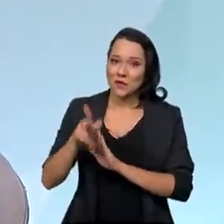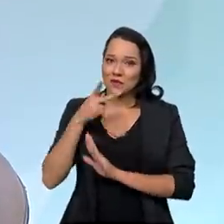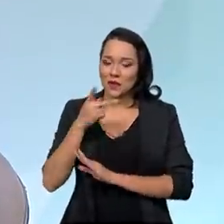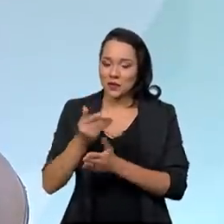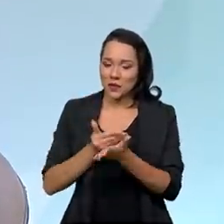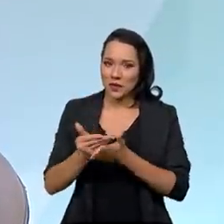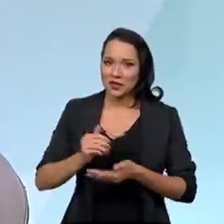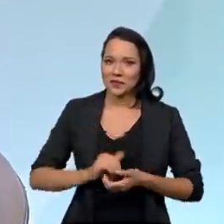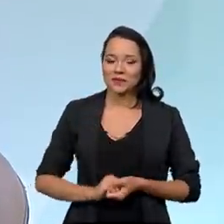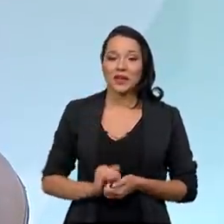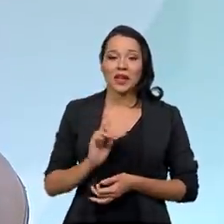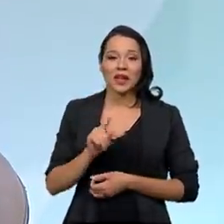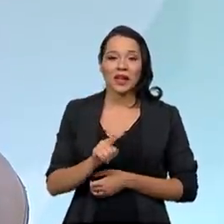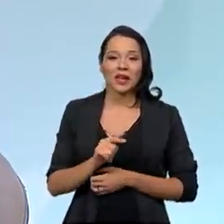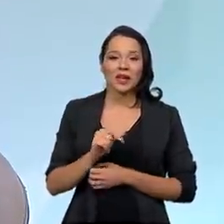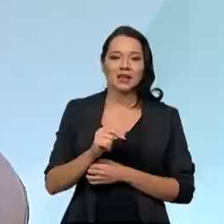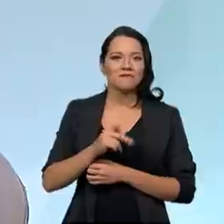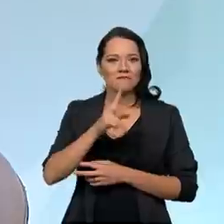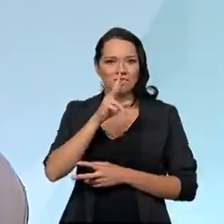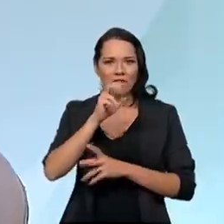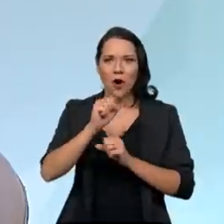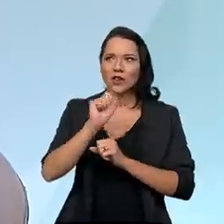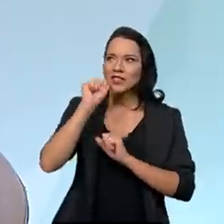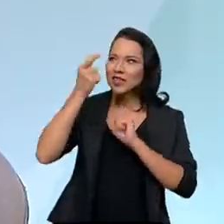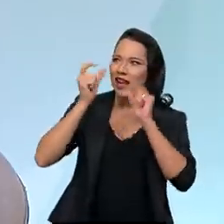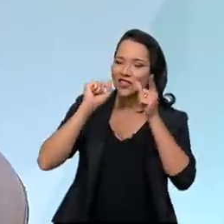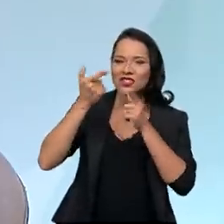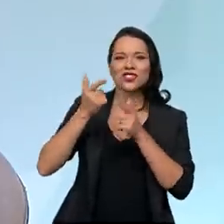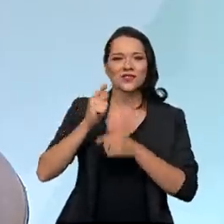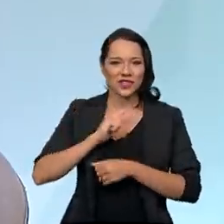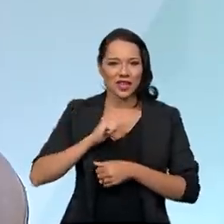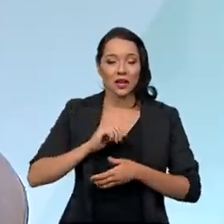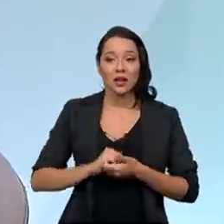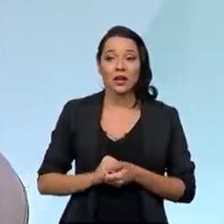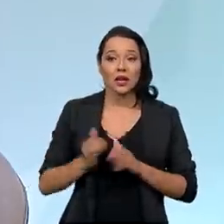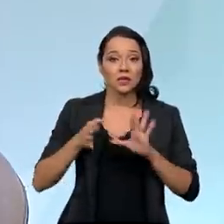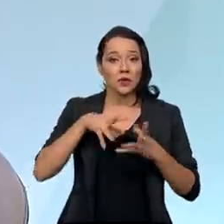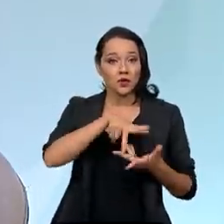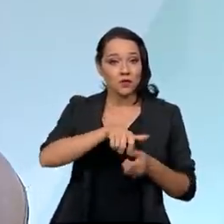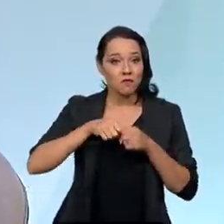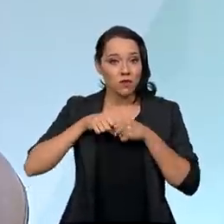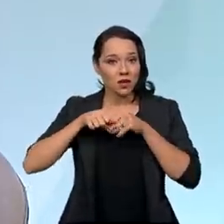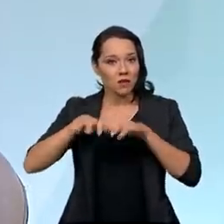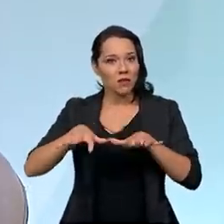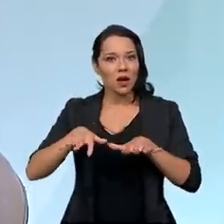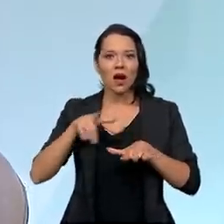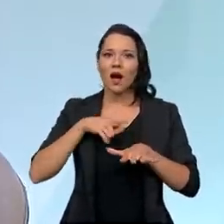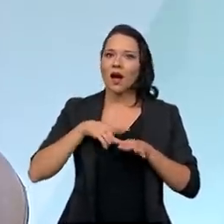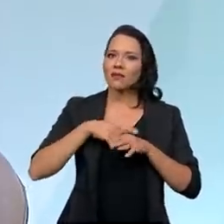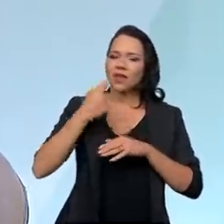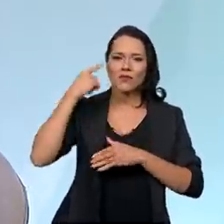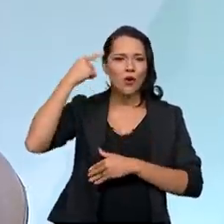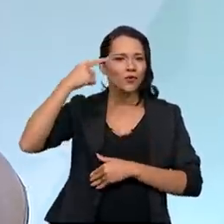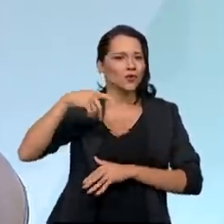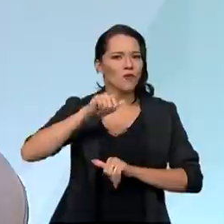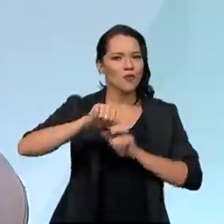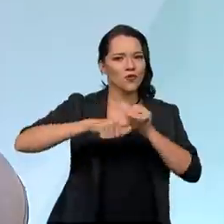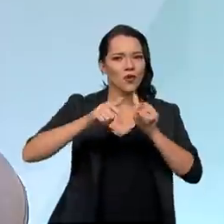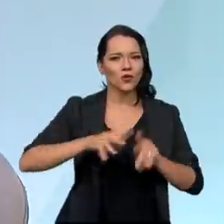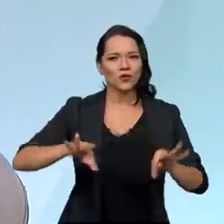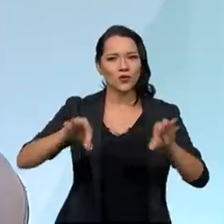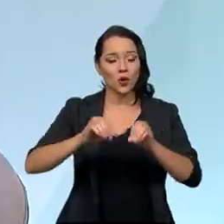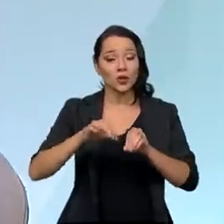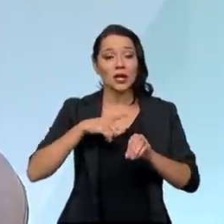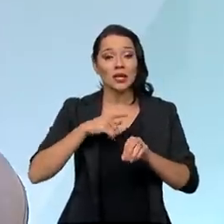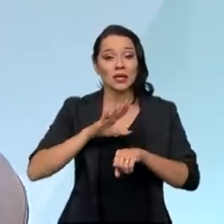de início, são tenazes, fortes, criativos, e a pandemia mexeu muito com a rotina de todos